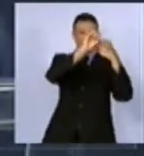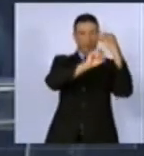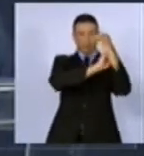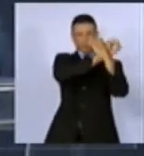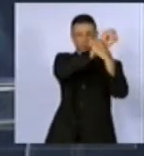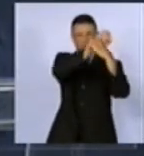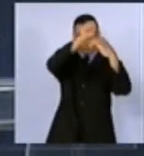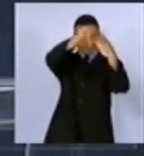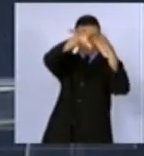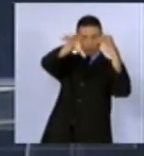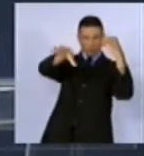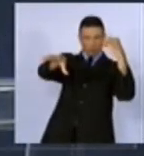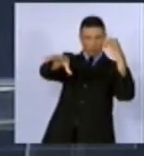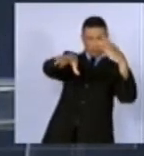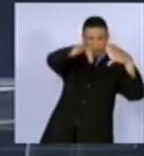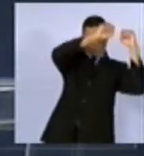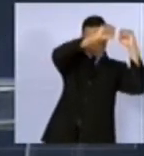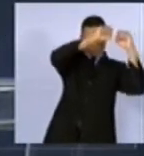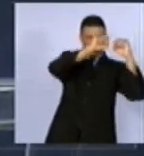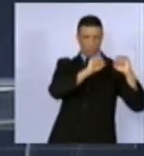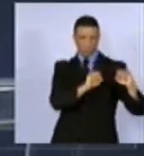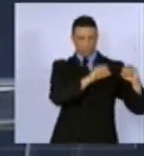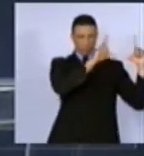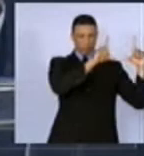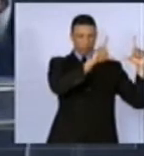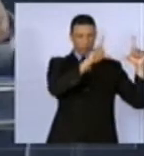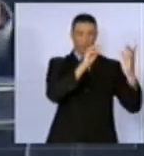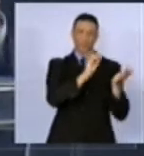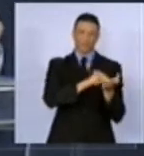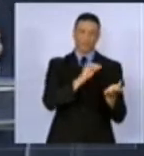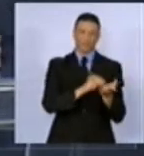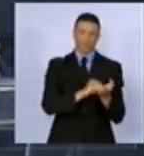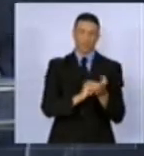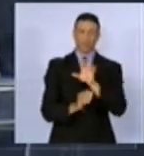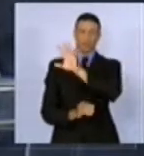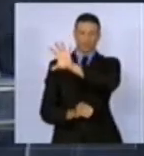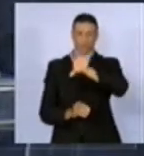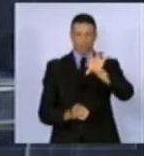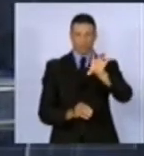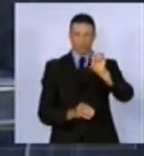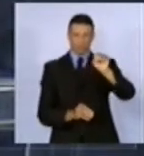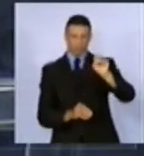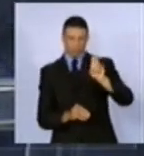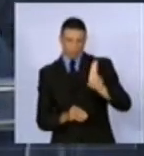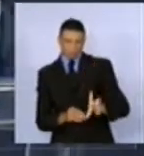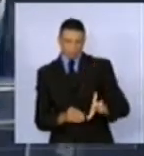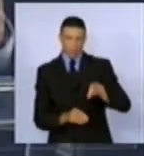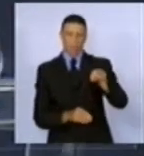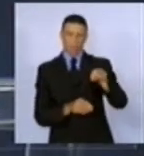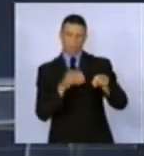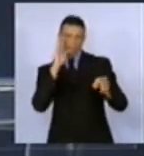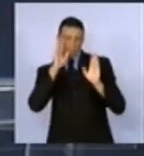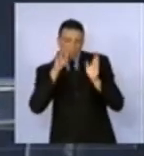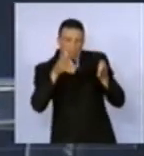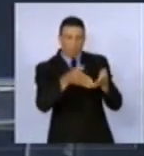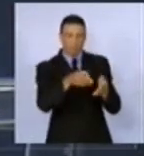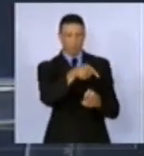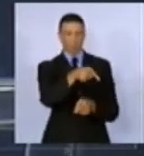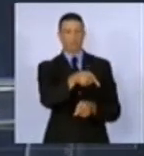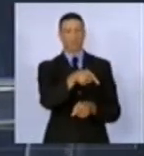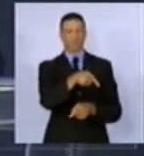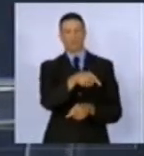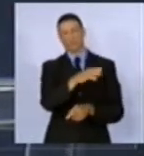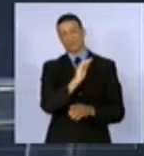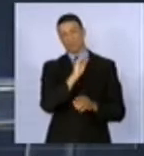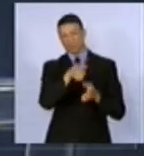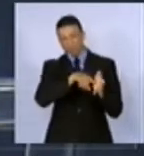mas ela se são muito muito se aplicam muito bem na região centro-sul e então vários aspectos